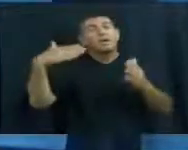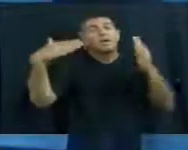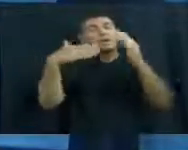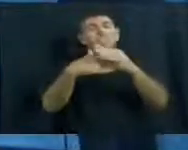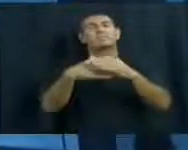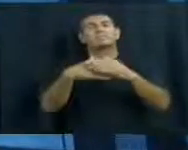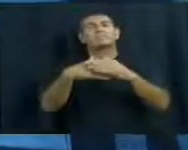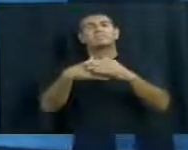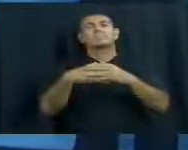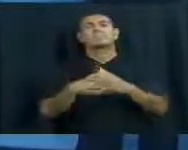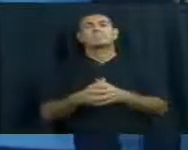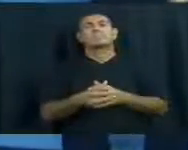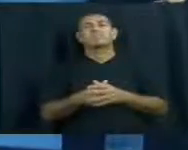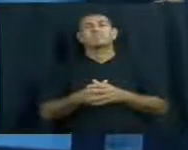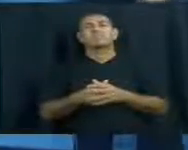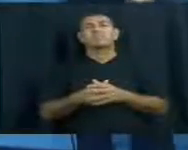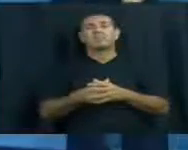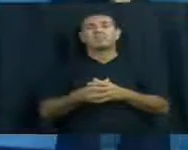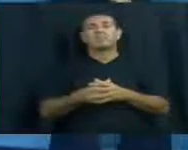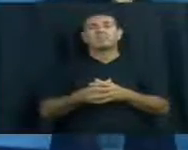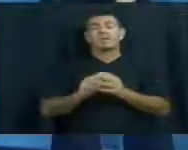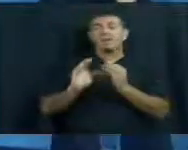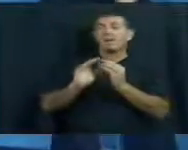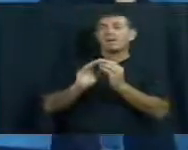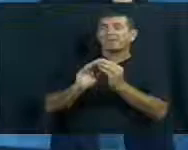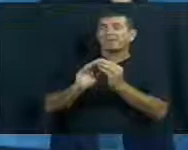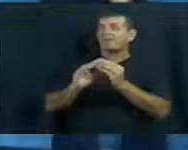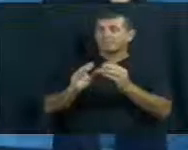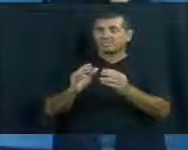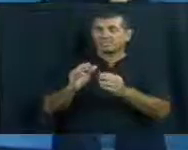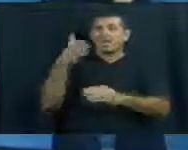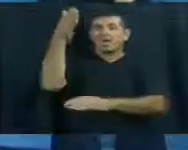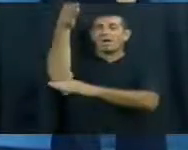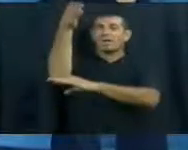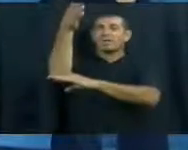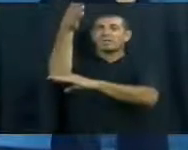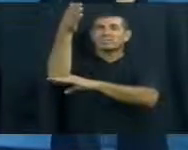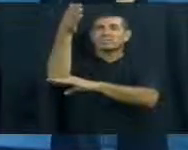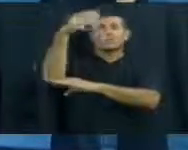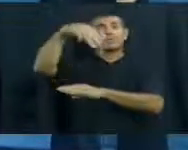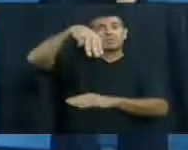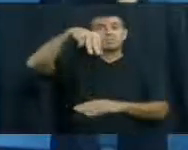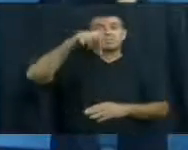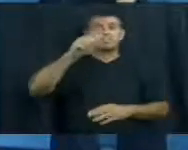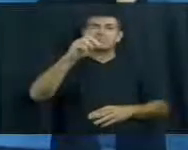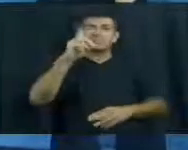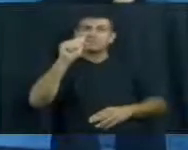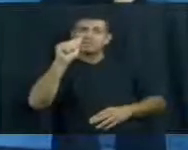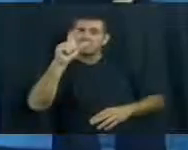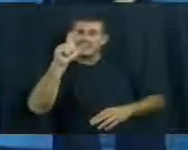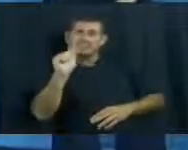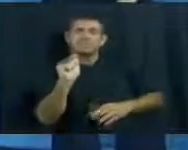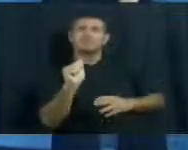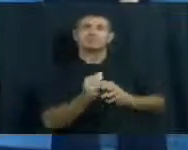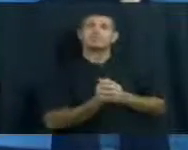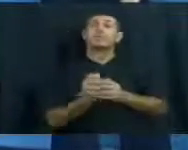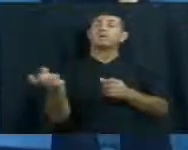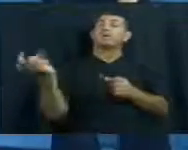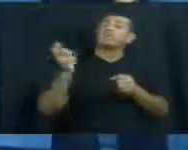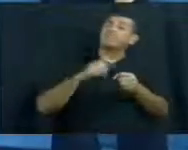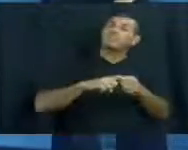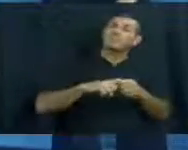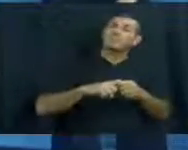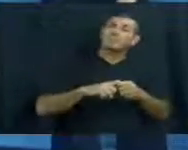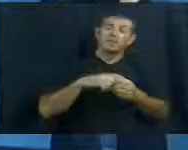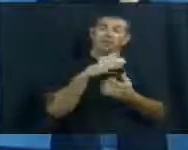a parte da reta, né, do hotel. Aquele hotel ali é o hotel Mandar, exatamente, né? Vamos chegar lá e voltamos,